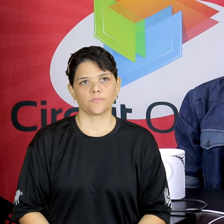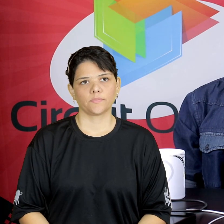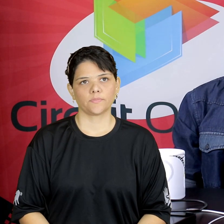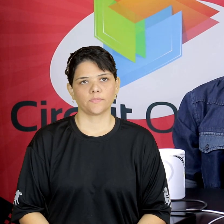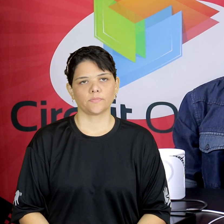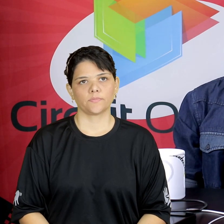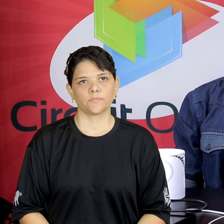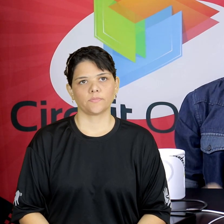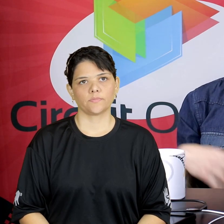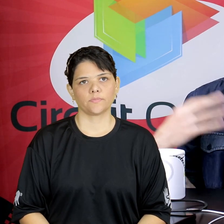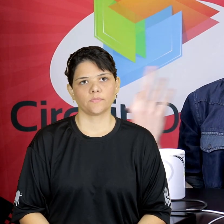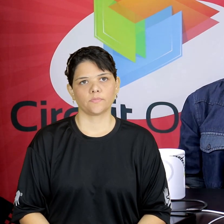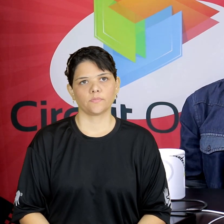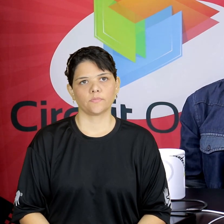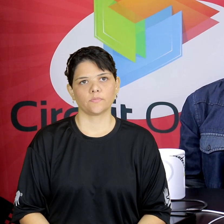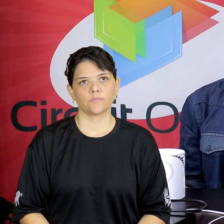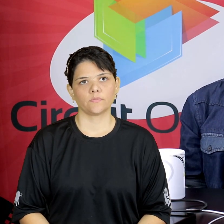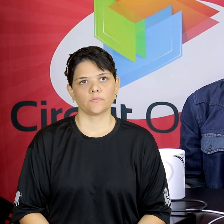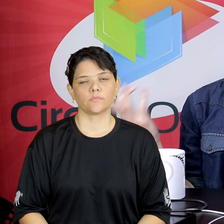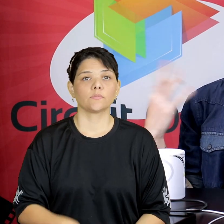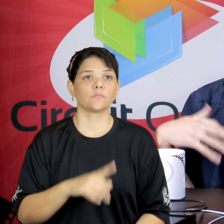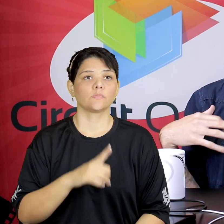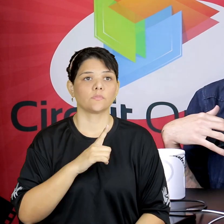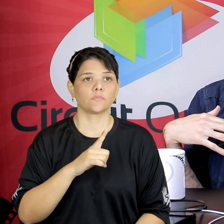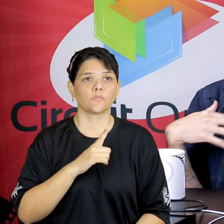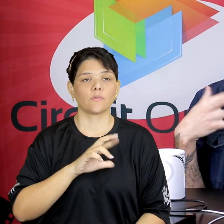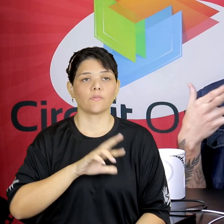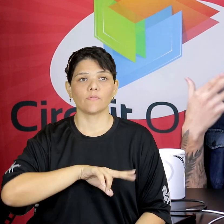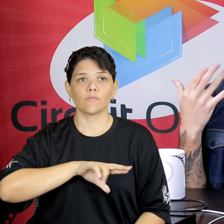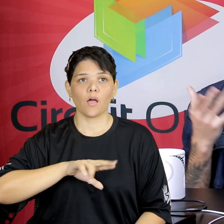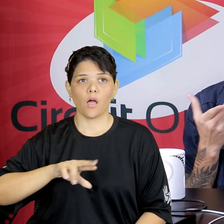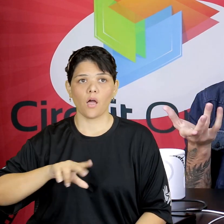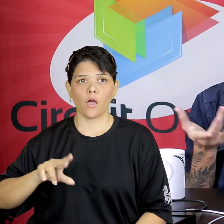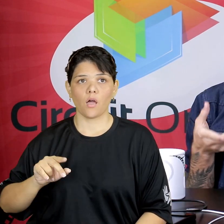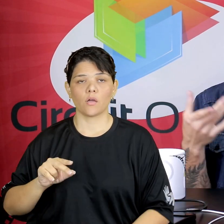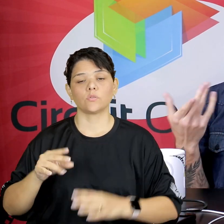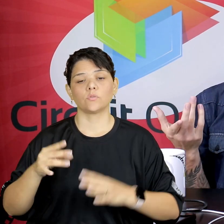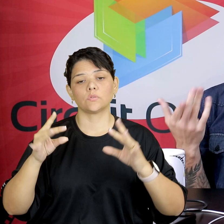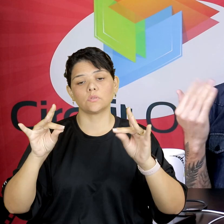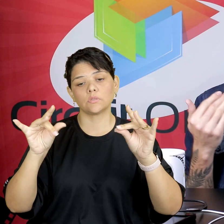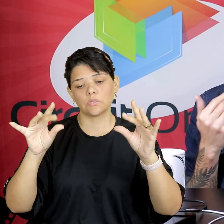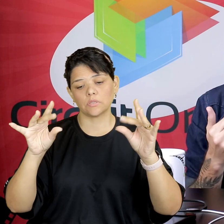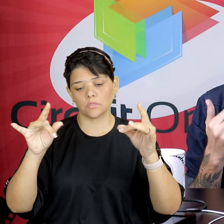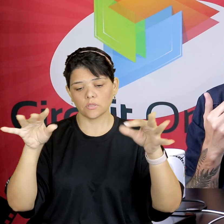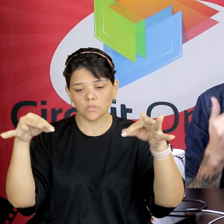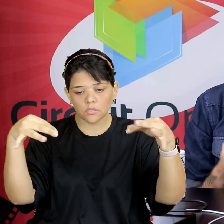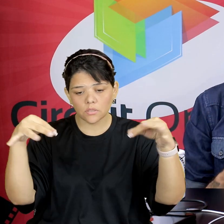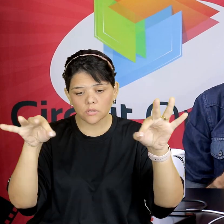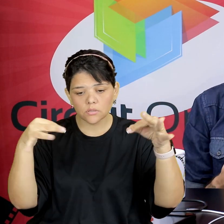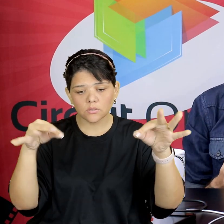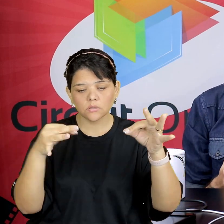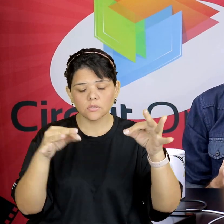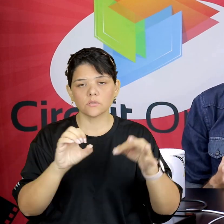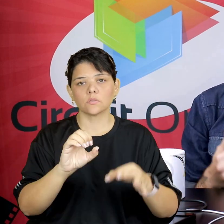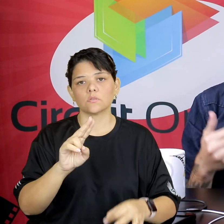E assim, tem vários tecidos para o chroma. A questão é que ele precisa ser uma cor que você tem certeza que não vai